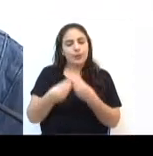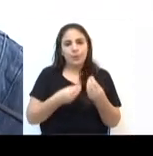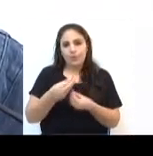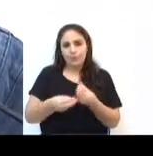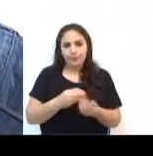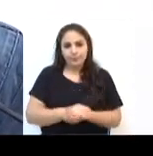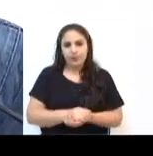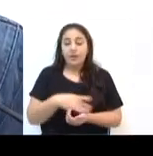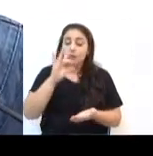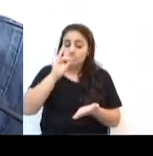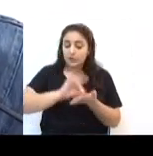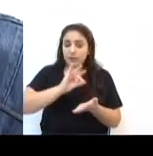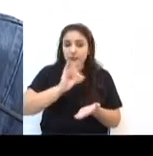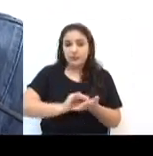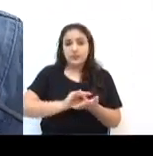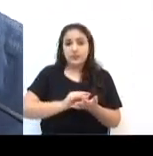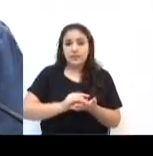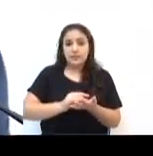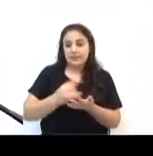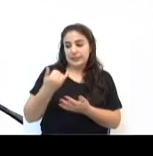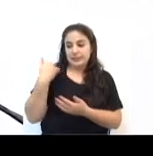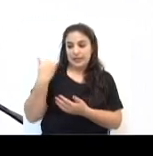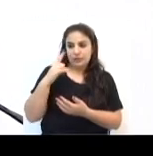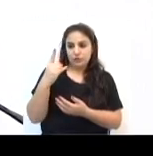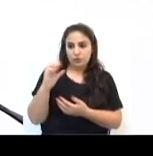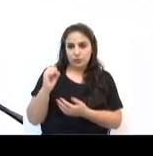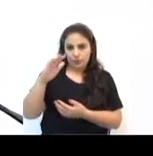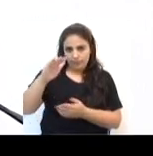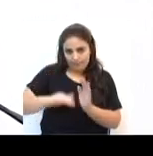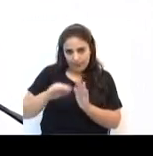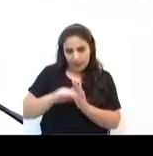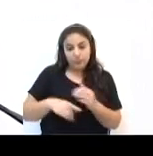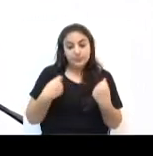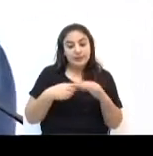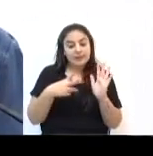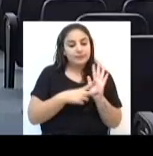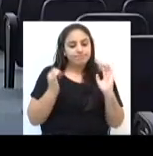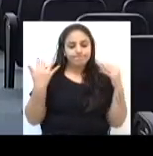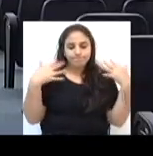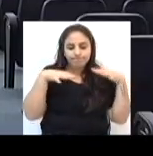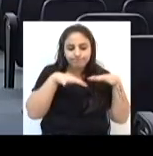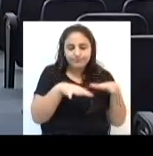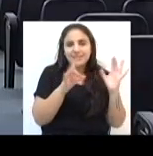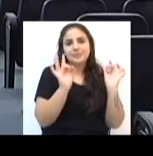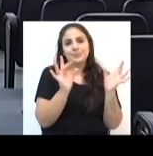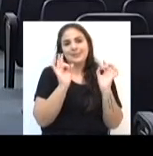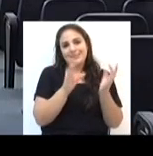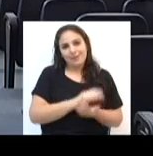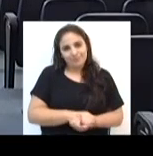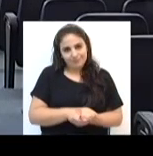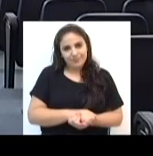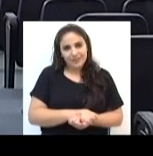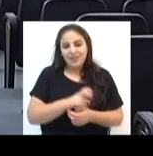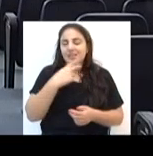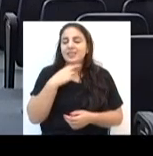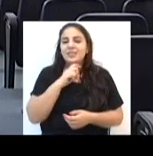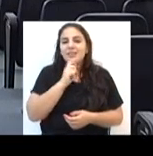município serve, o que não é bom não serve. Então, nós não estamos pensando na nossa população. Porque o vereador está defendendo o comerciante? Não, estou defendendo o comerciário. Porque